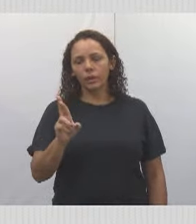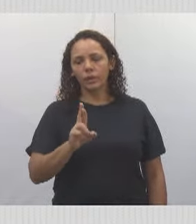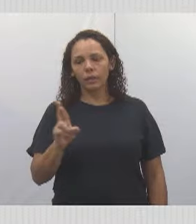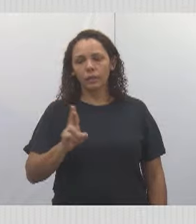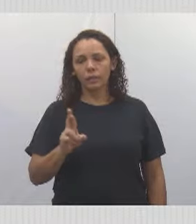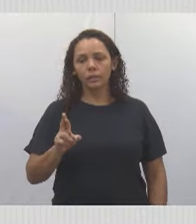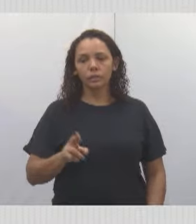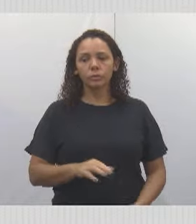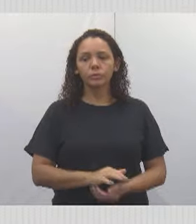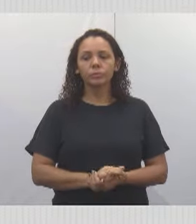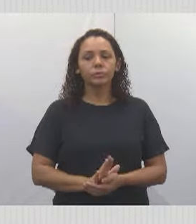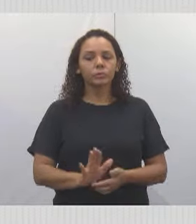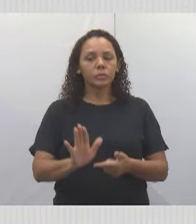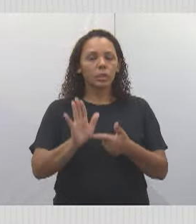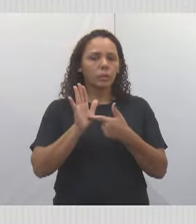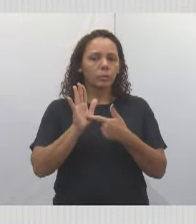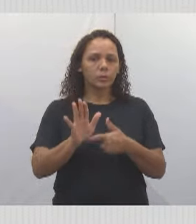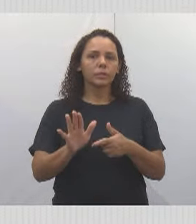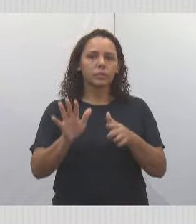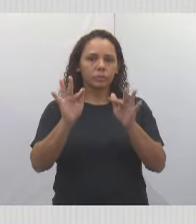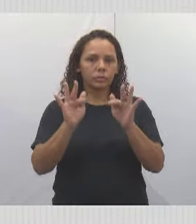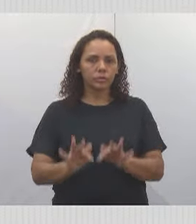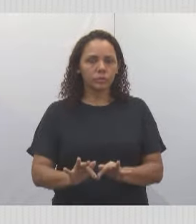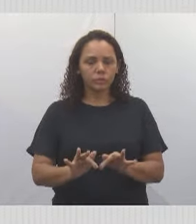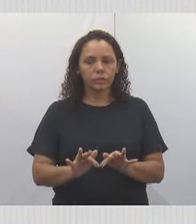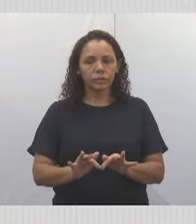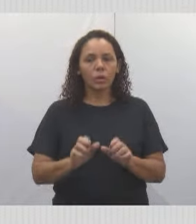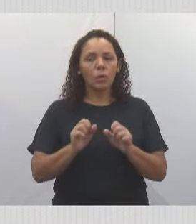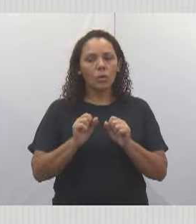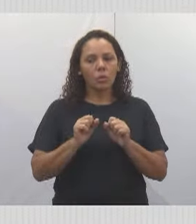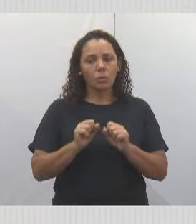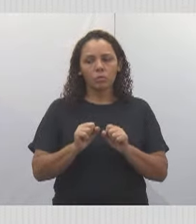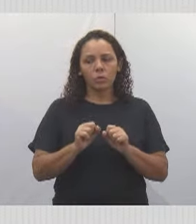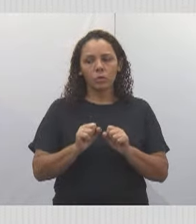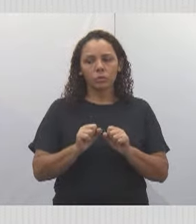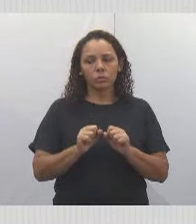Dou por finalizada a apresentação, para então a discussão.